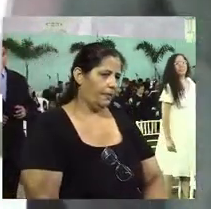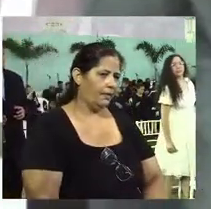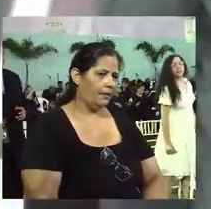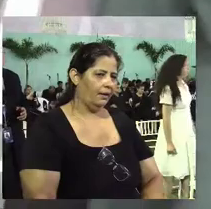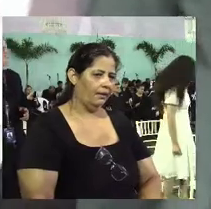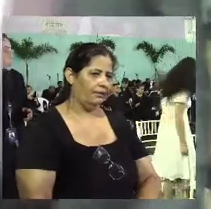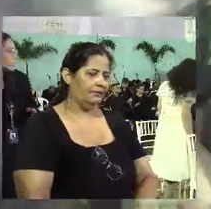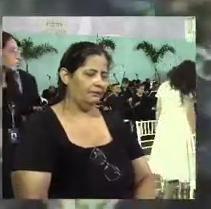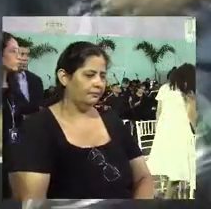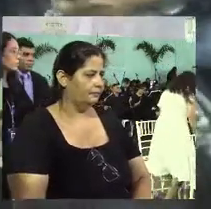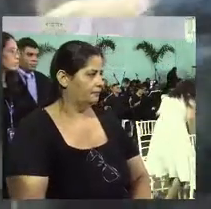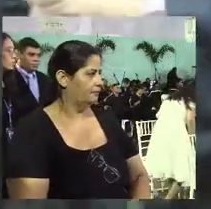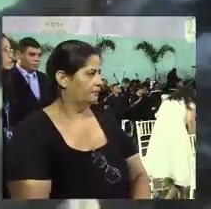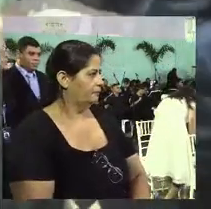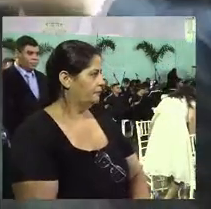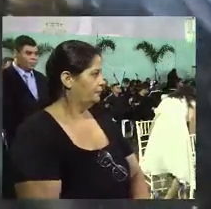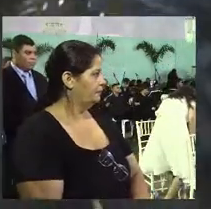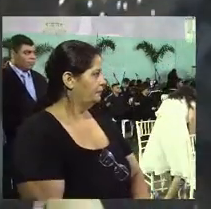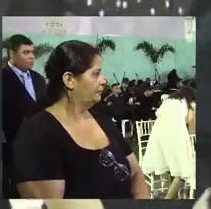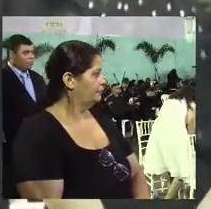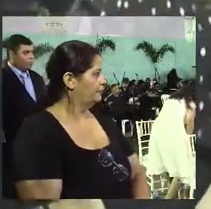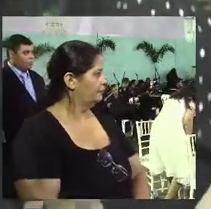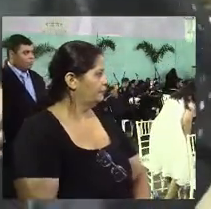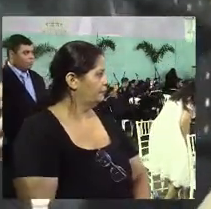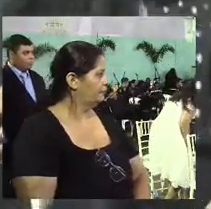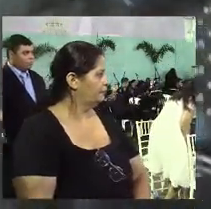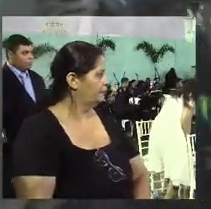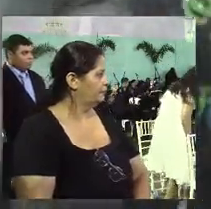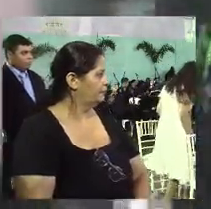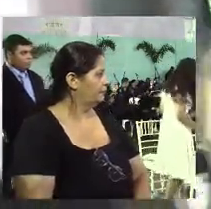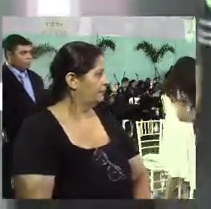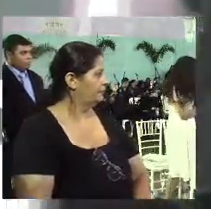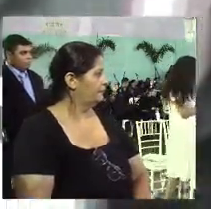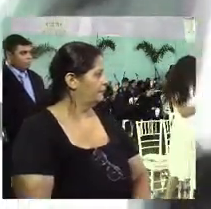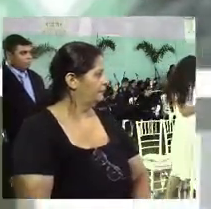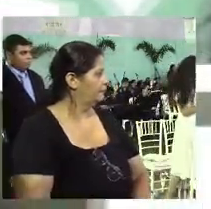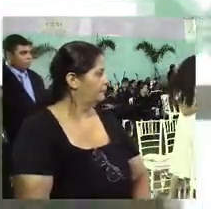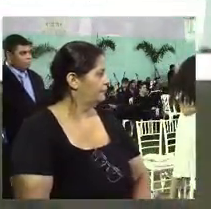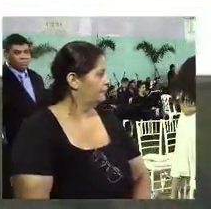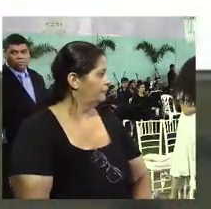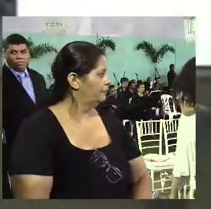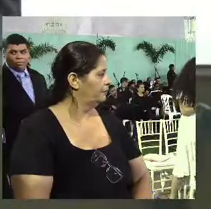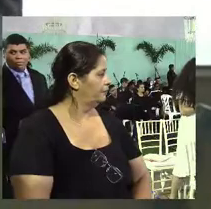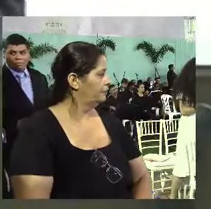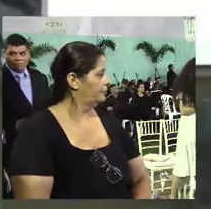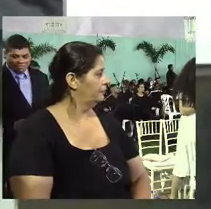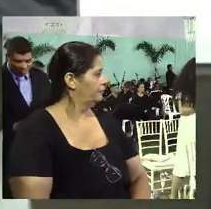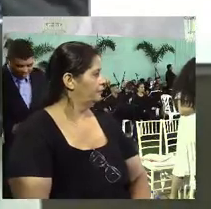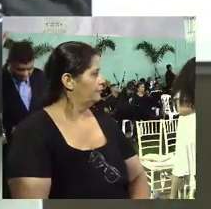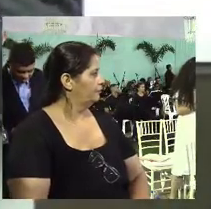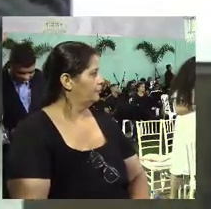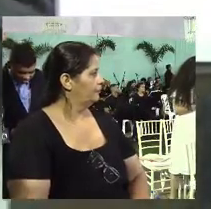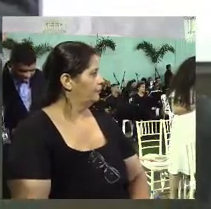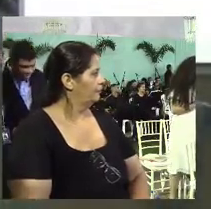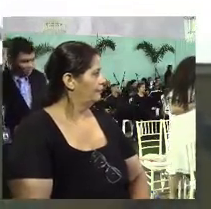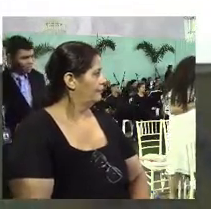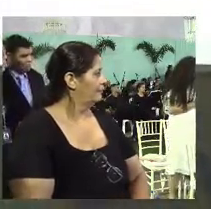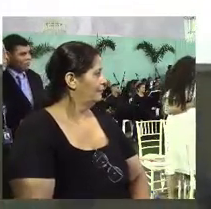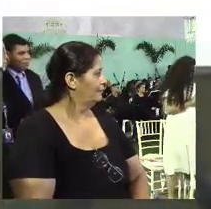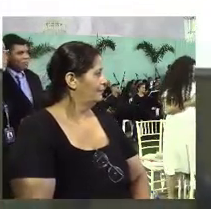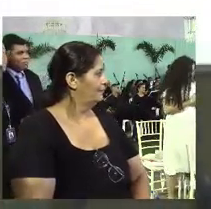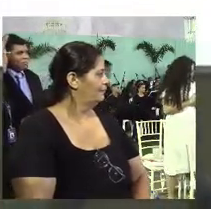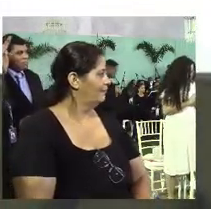entregar para o pastor André posso orar por você meu pastor de presente do Senhor e tem uma para pastora também